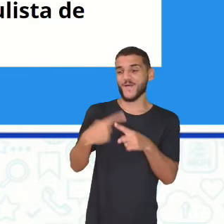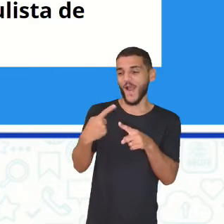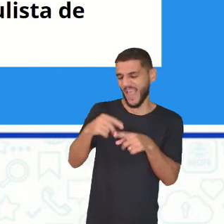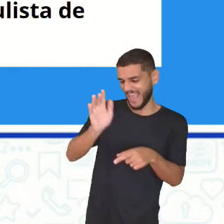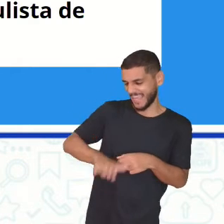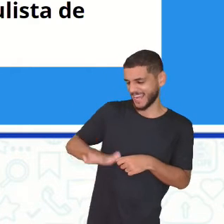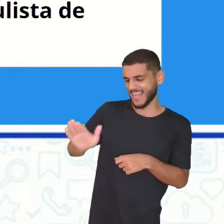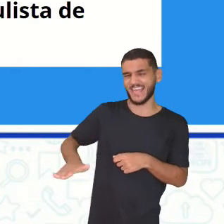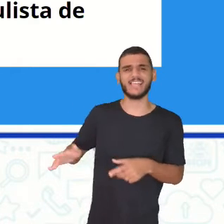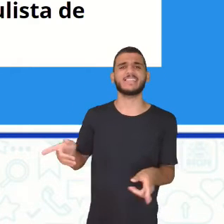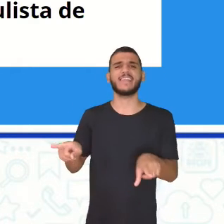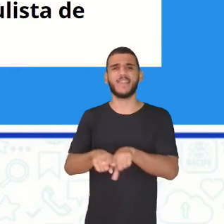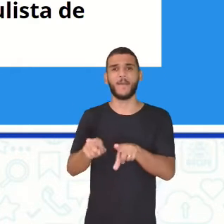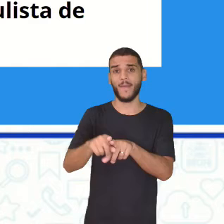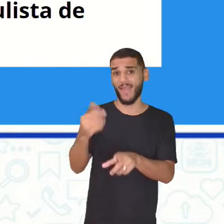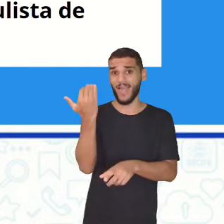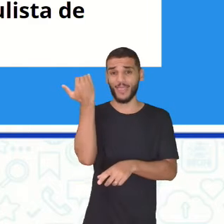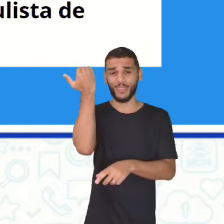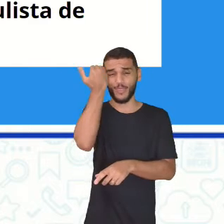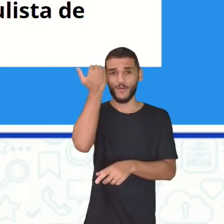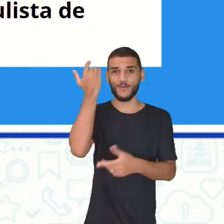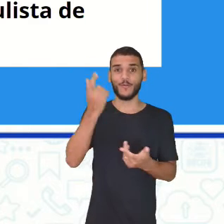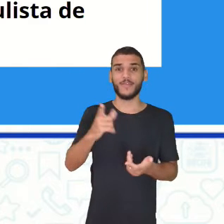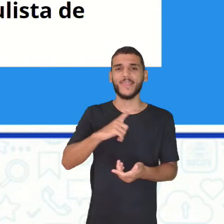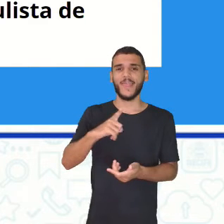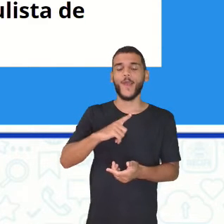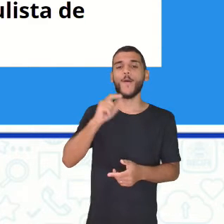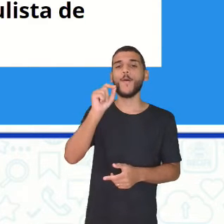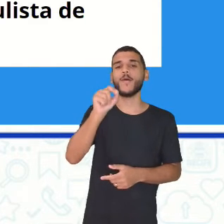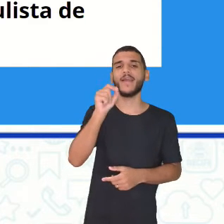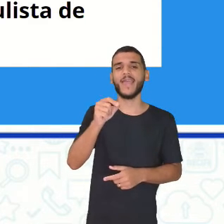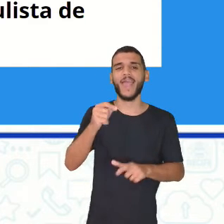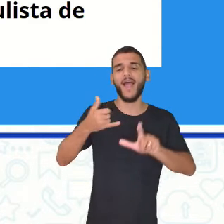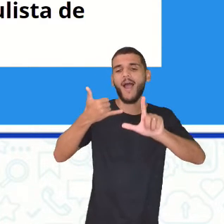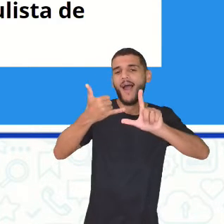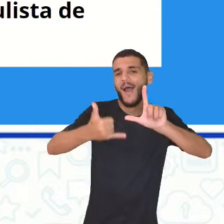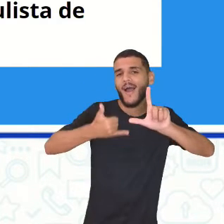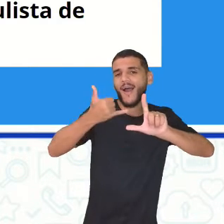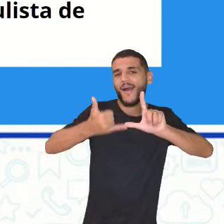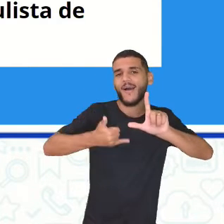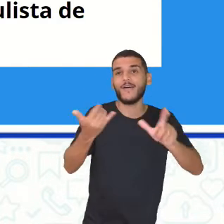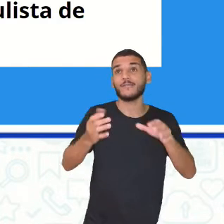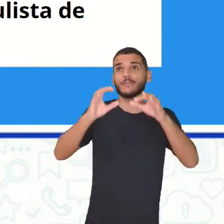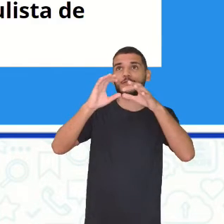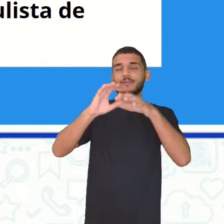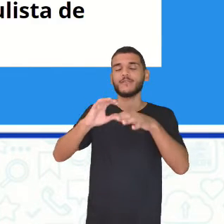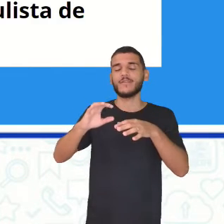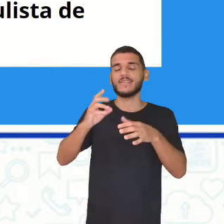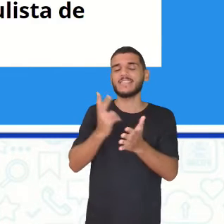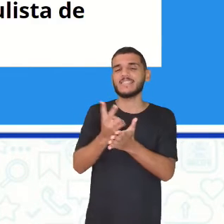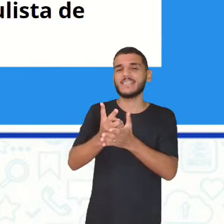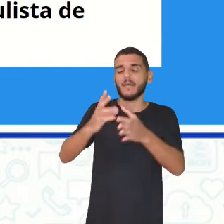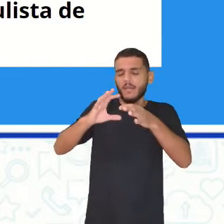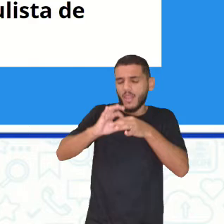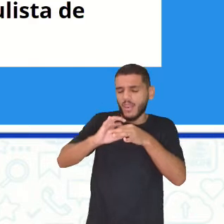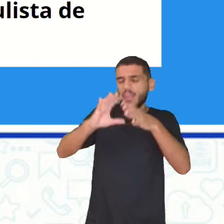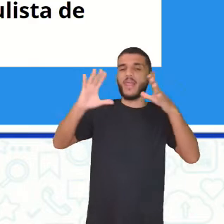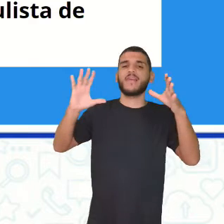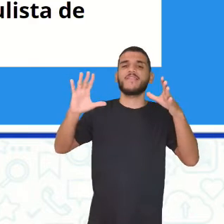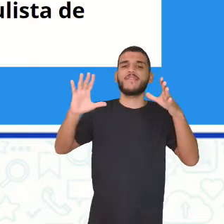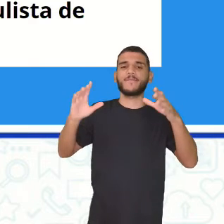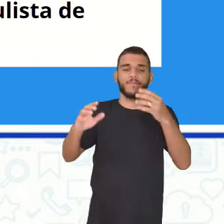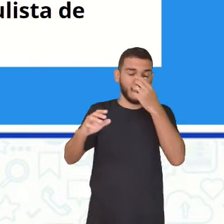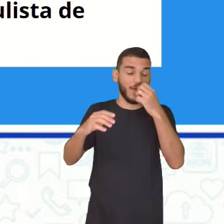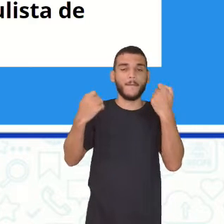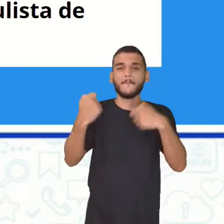ao adulto, esse lado lúdico deve ser despertado e deve ser incentivado e deve ser usado na sala